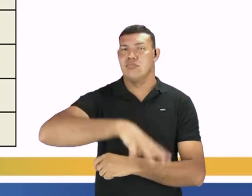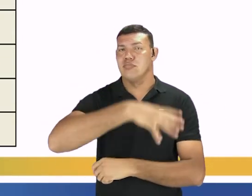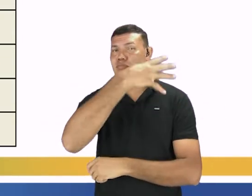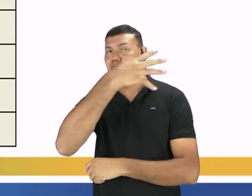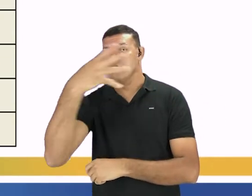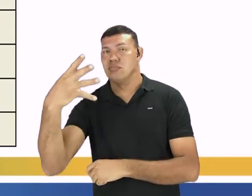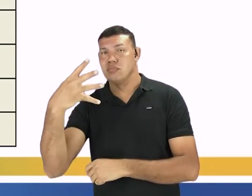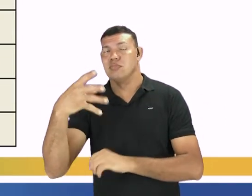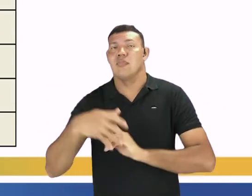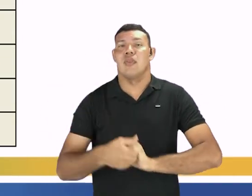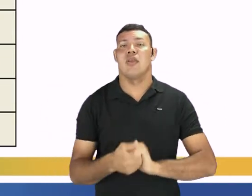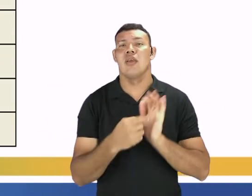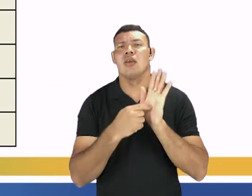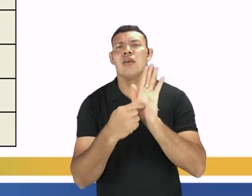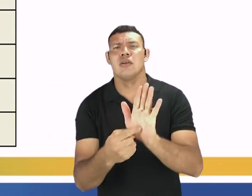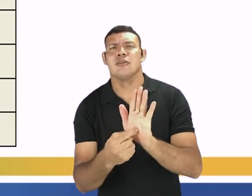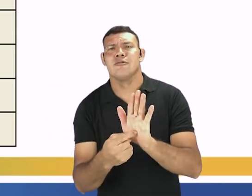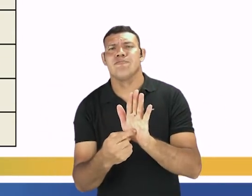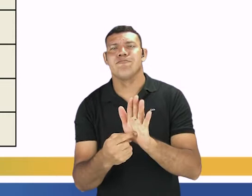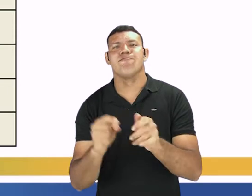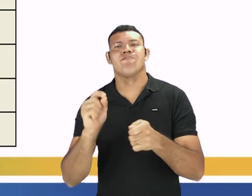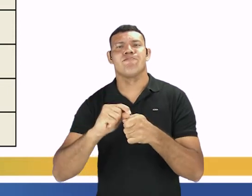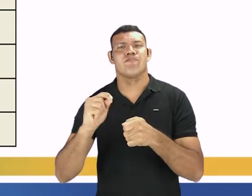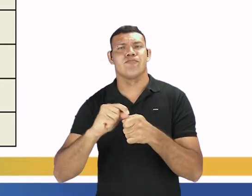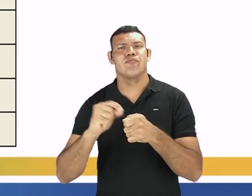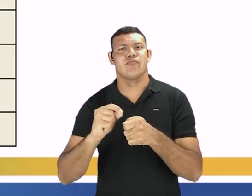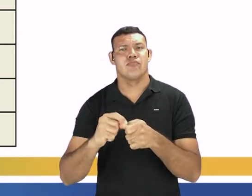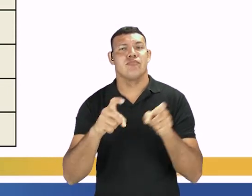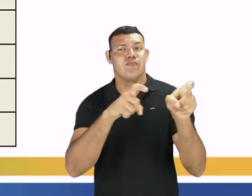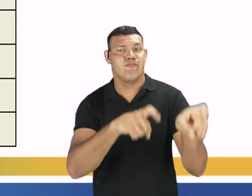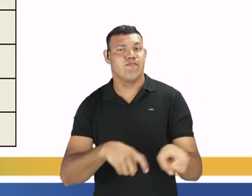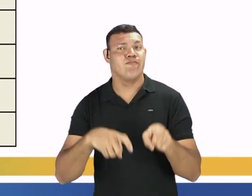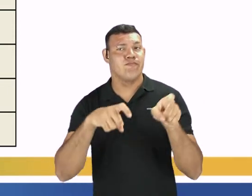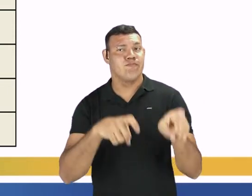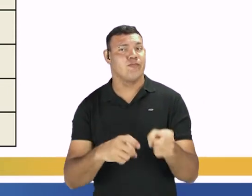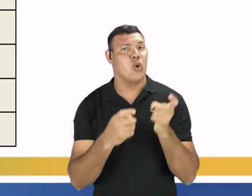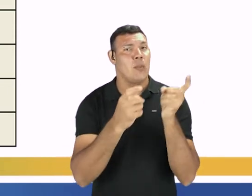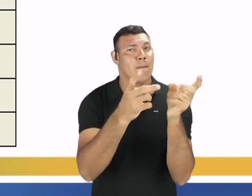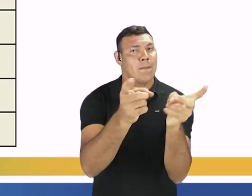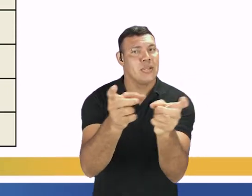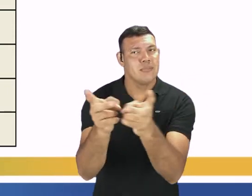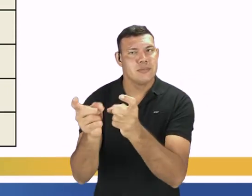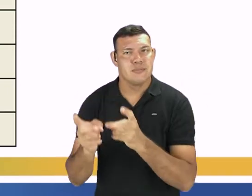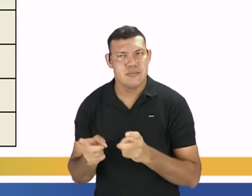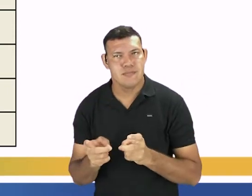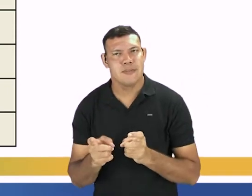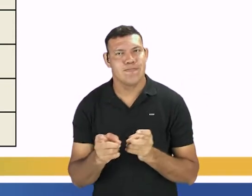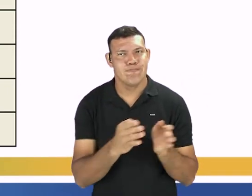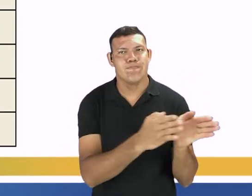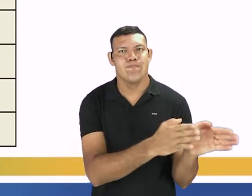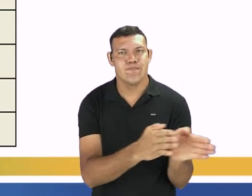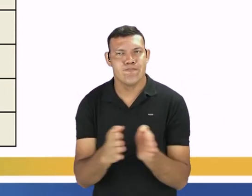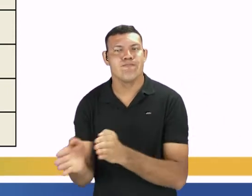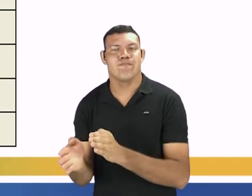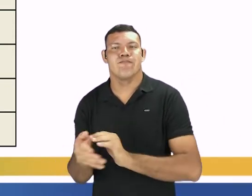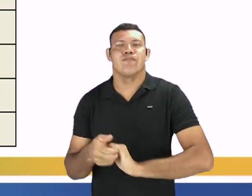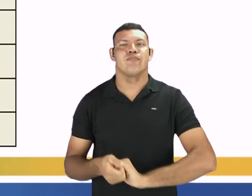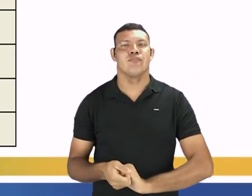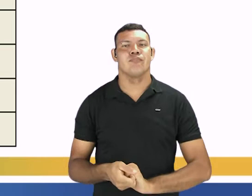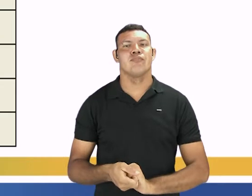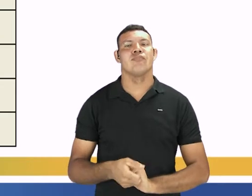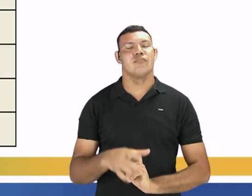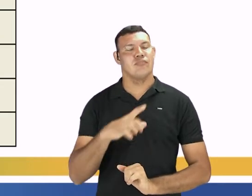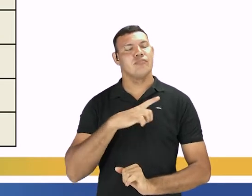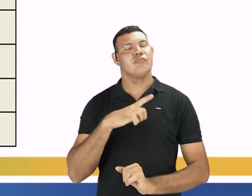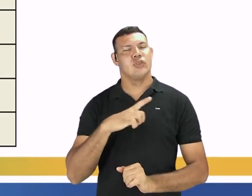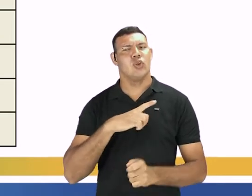rapidamente que ele mostra a produção agroexportadora. O país, né, nesse período é agroexportador, ele produz